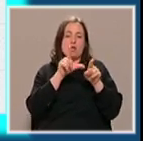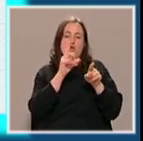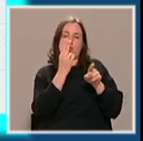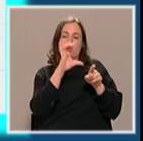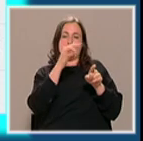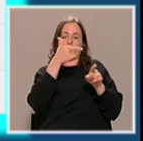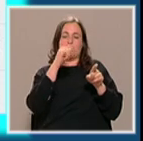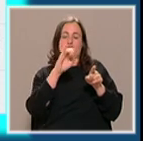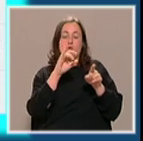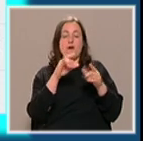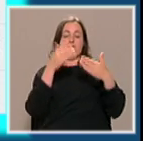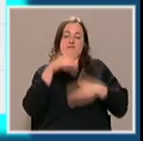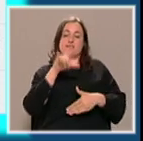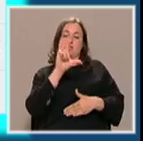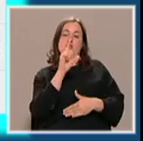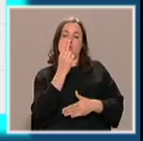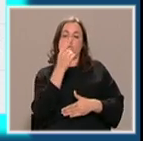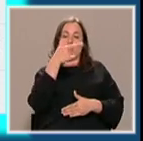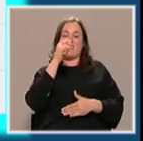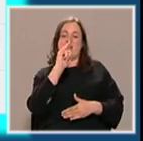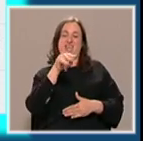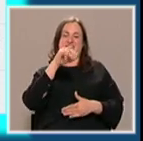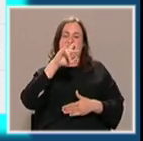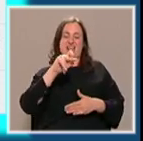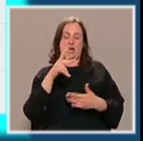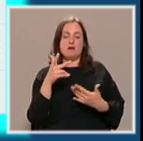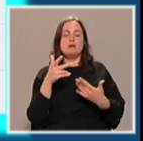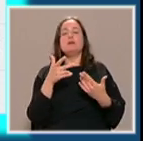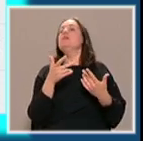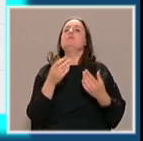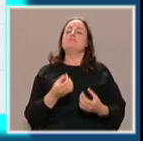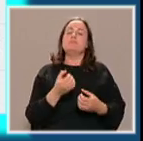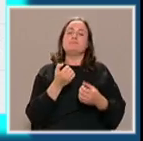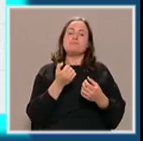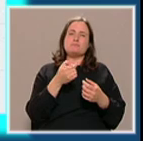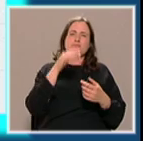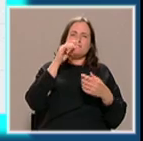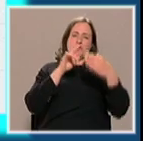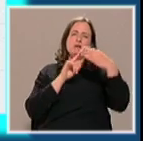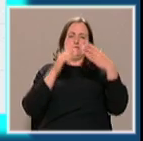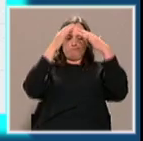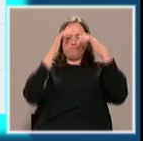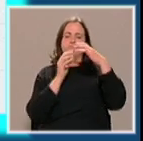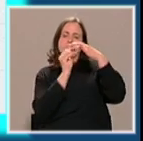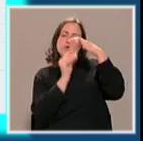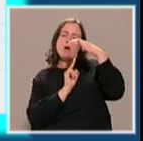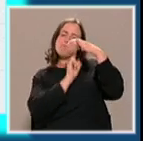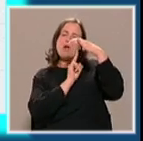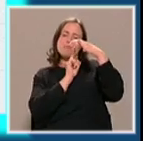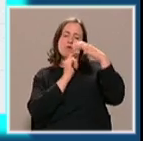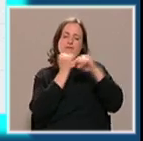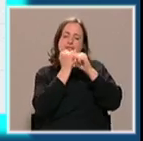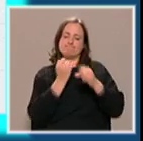fase luteínica. O que é que nós verificamos? Quando a hipófise é estimulada, vai secretar as